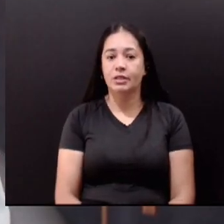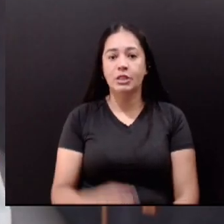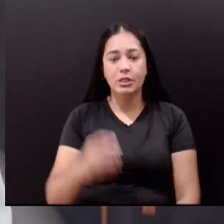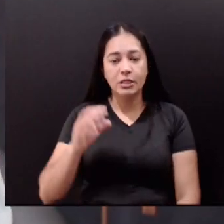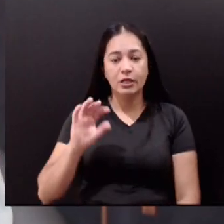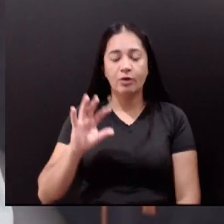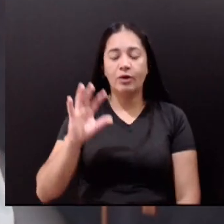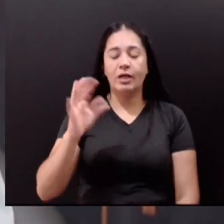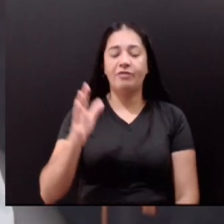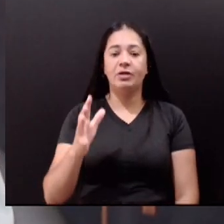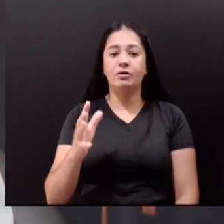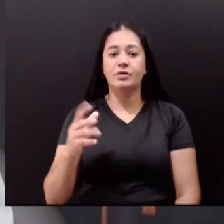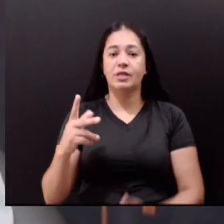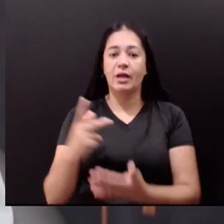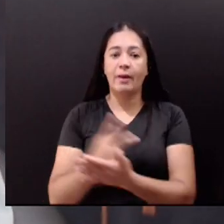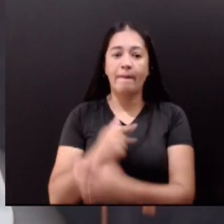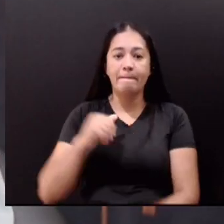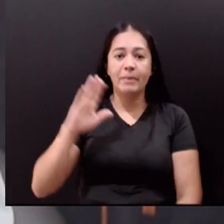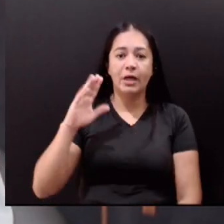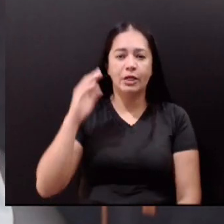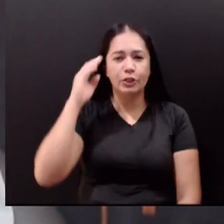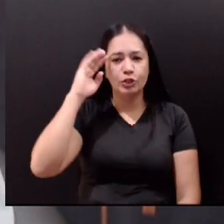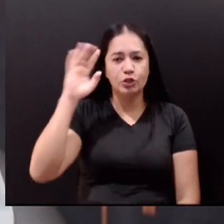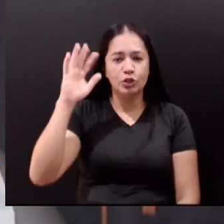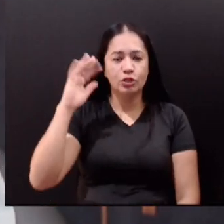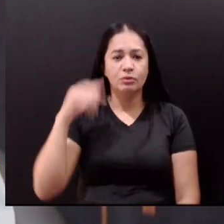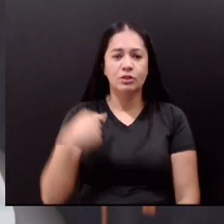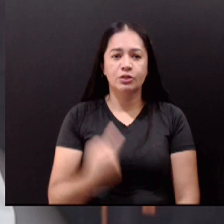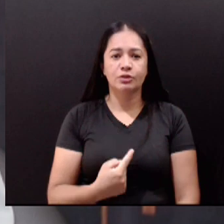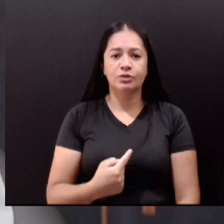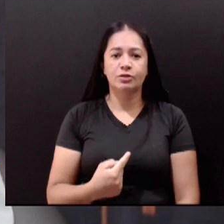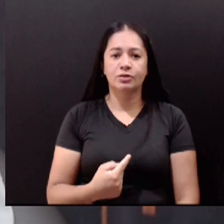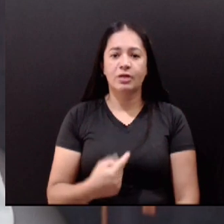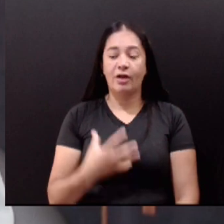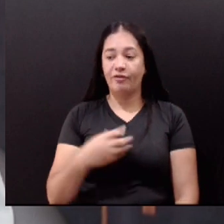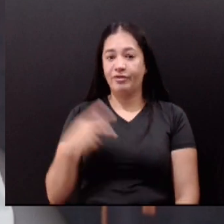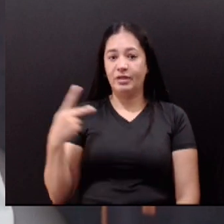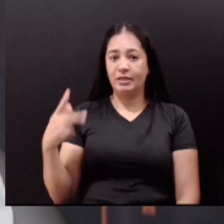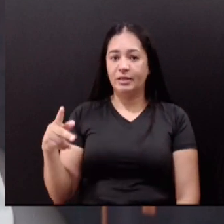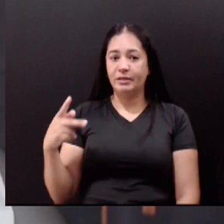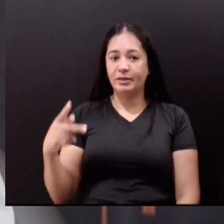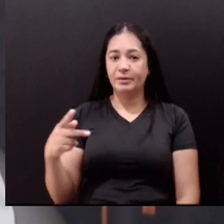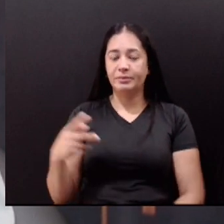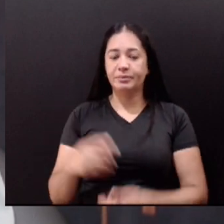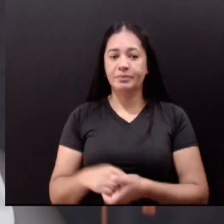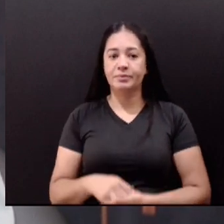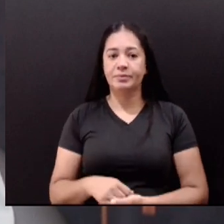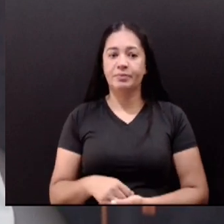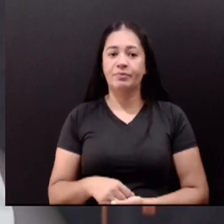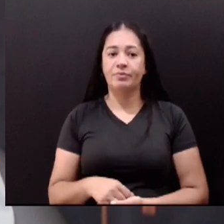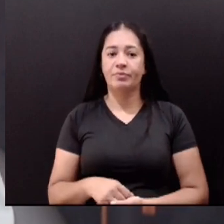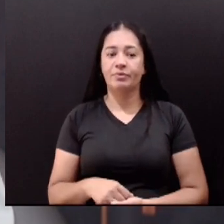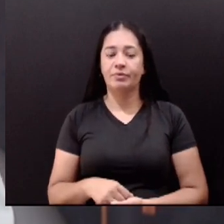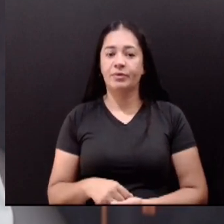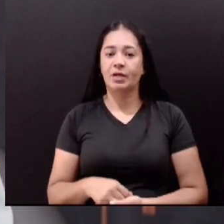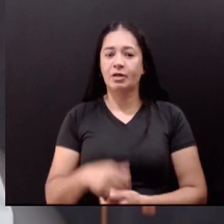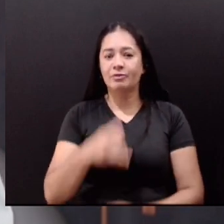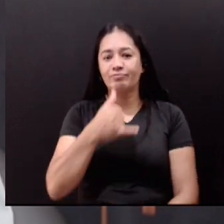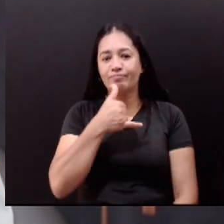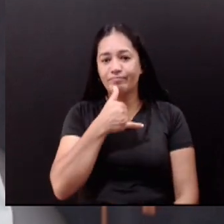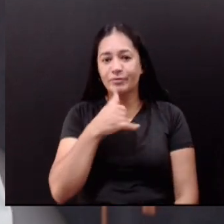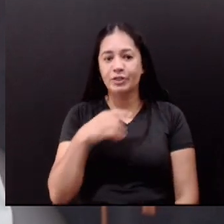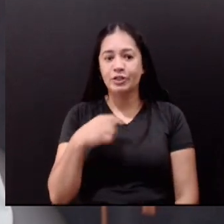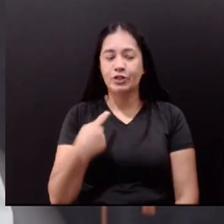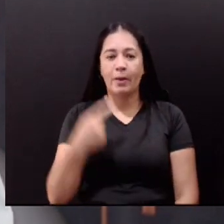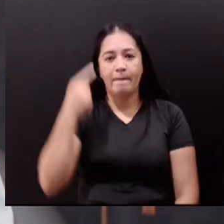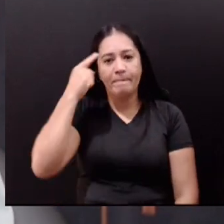pela condição da filha, né, da adolescente. Isso é triste, a gente acha que isso nunca chegará à nossa